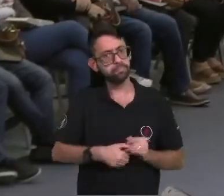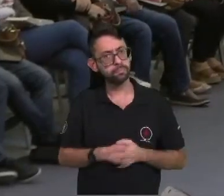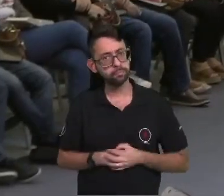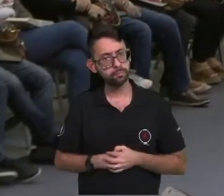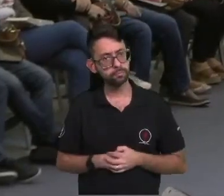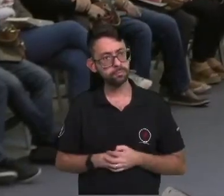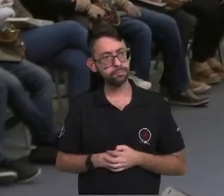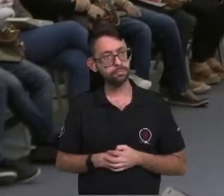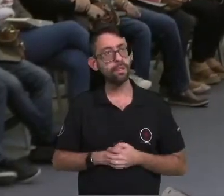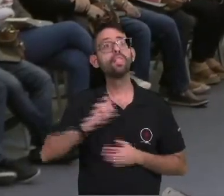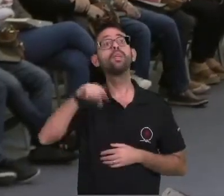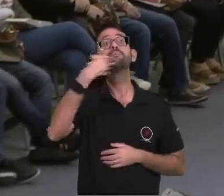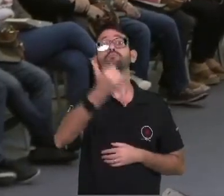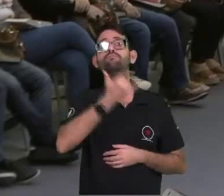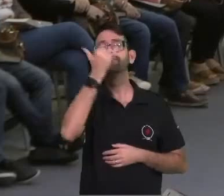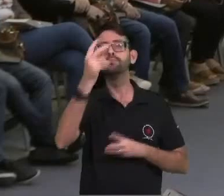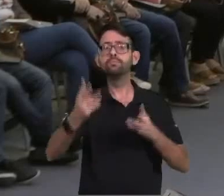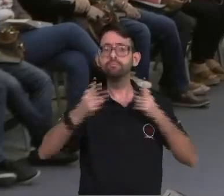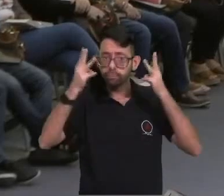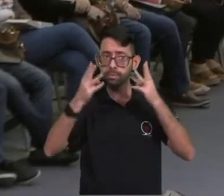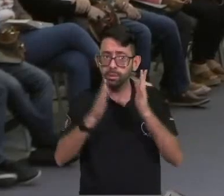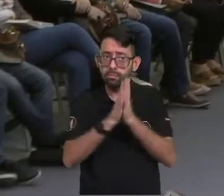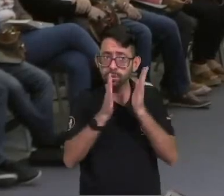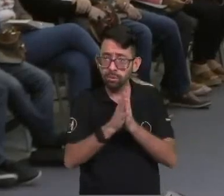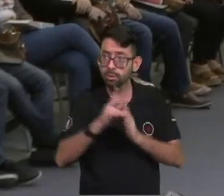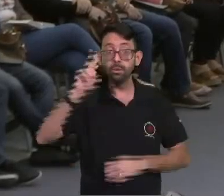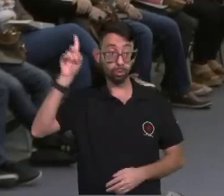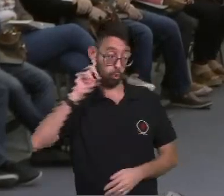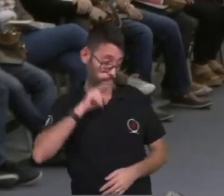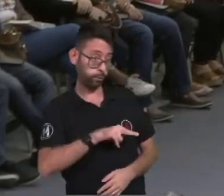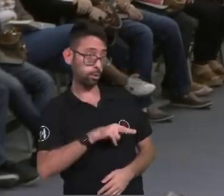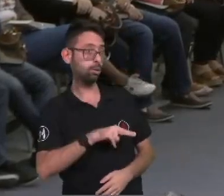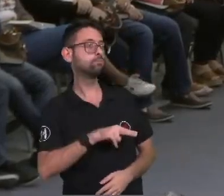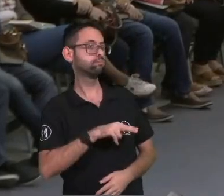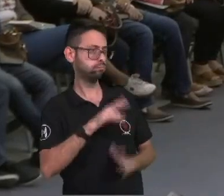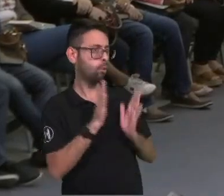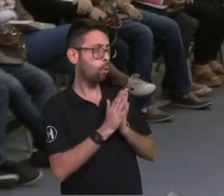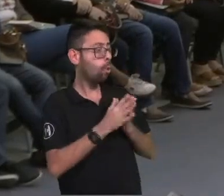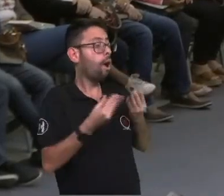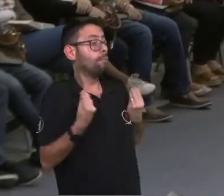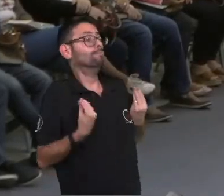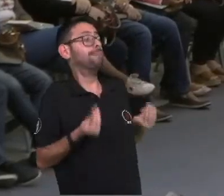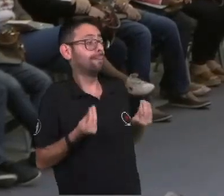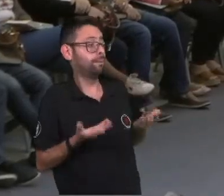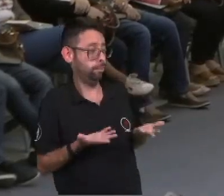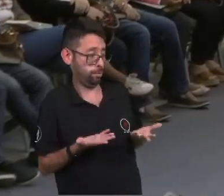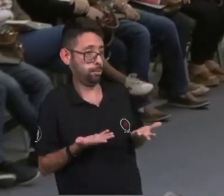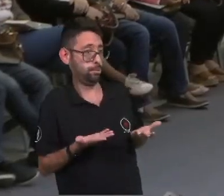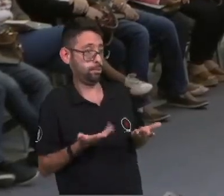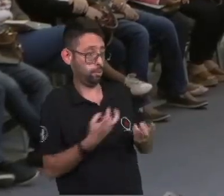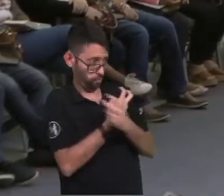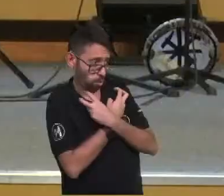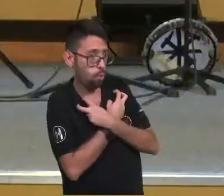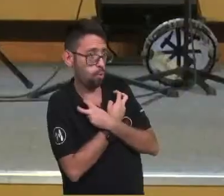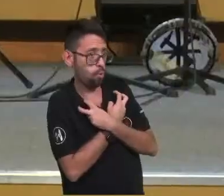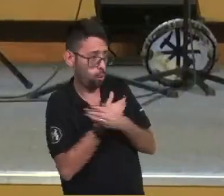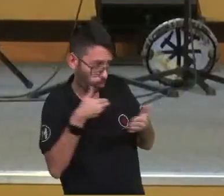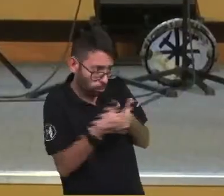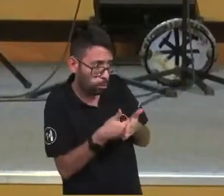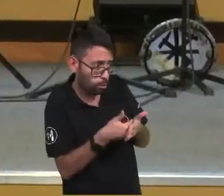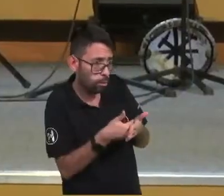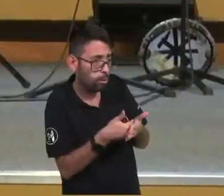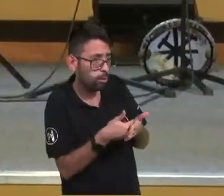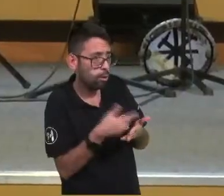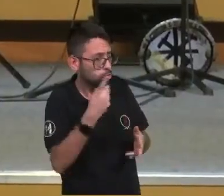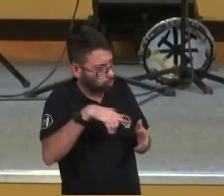Um dia Moisés está lá orando, Deus falou, Moisés, está orando por quê? O faraó está vindo aí, mano. Vai pegar você orando, vai